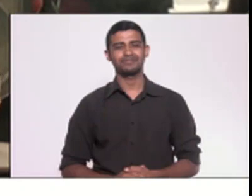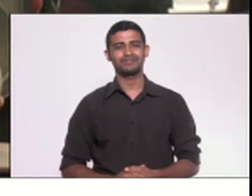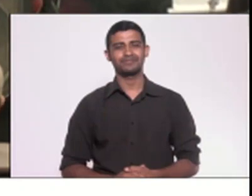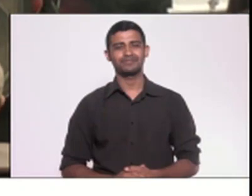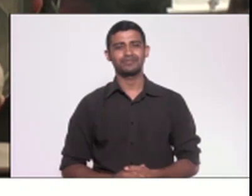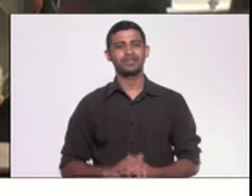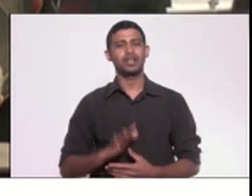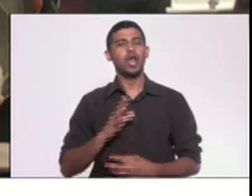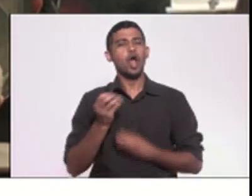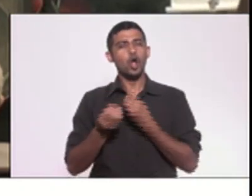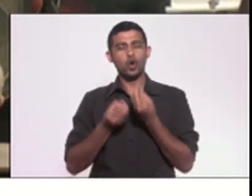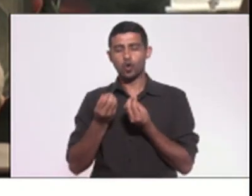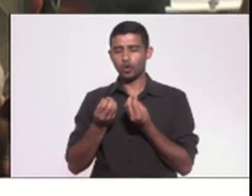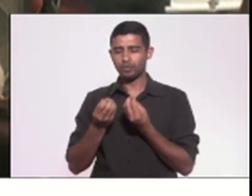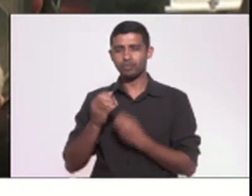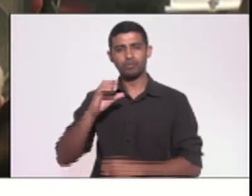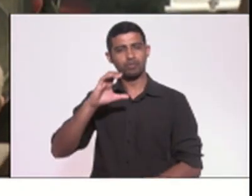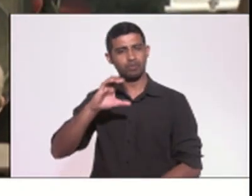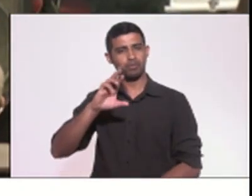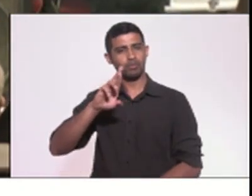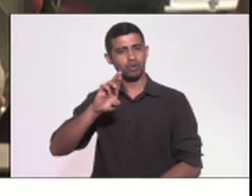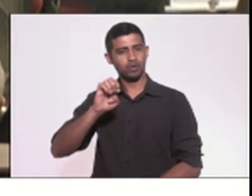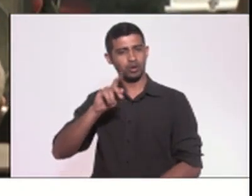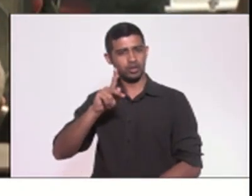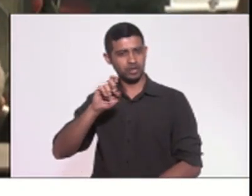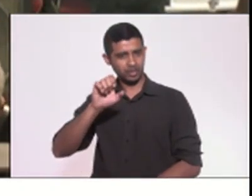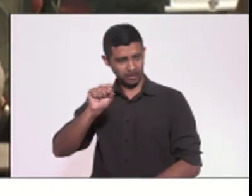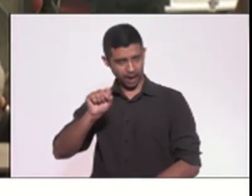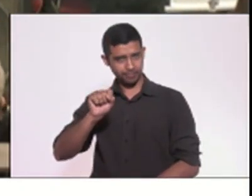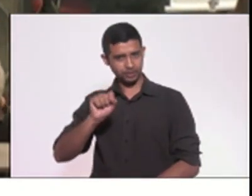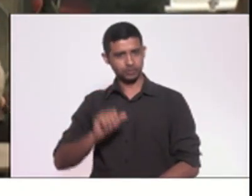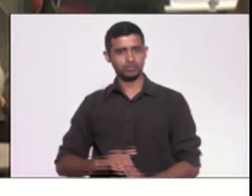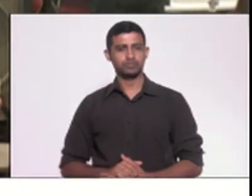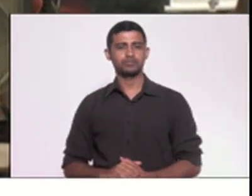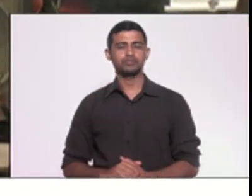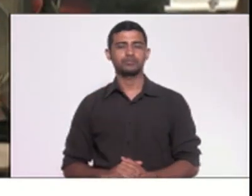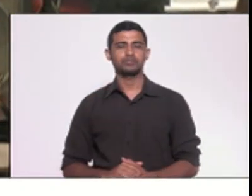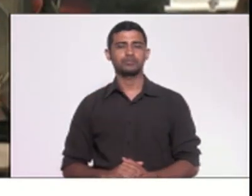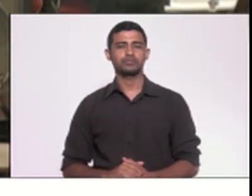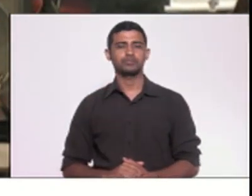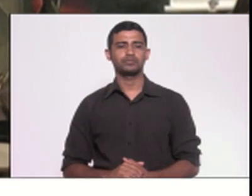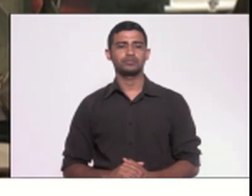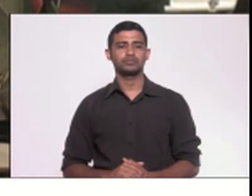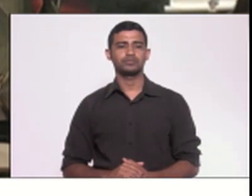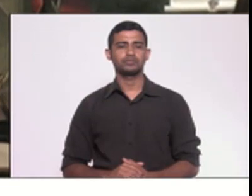Através do CREPS, não está passando.